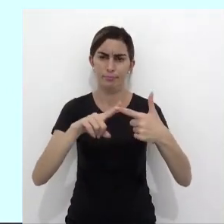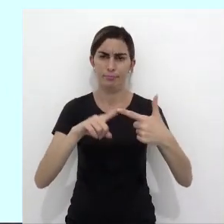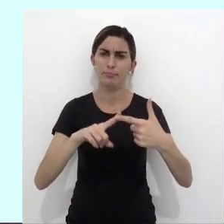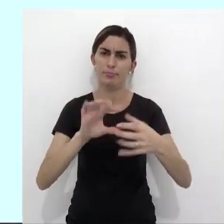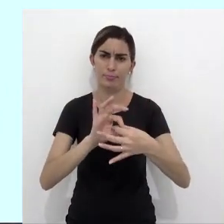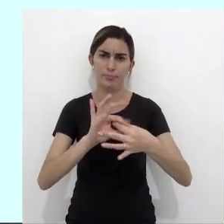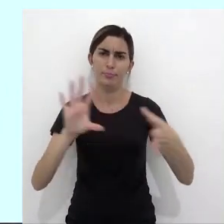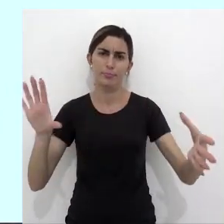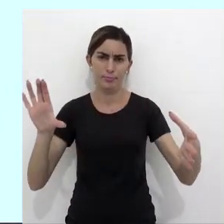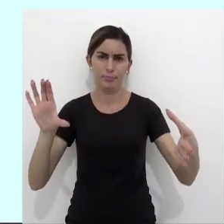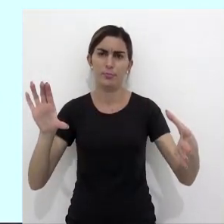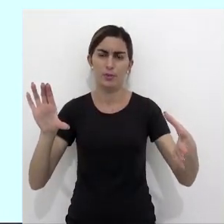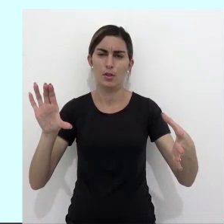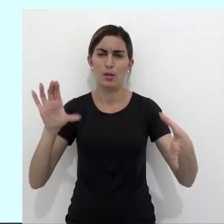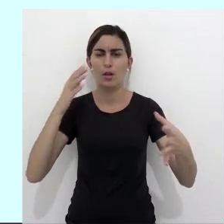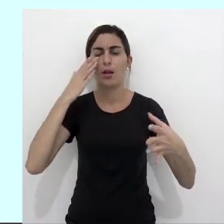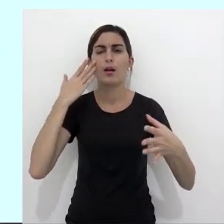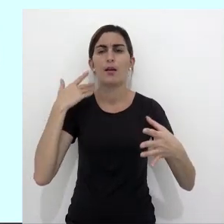questão